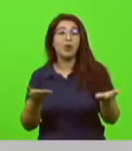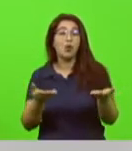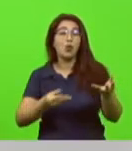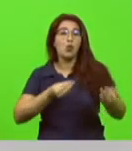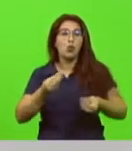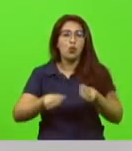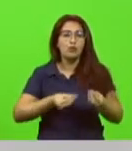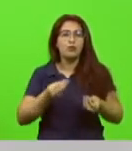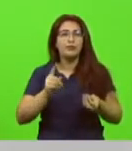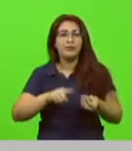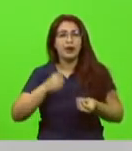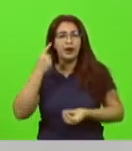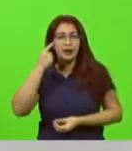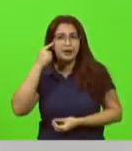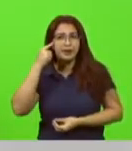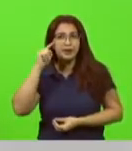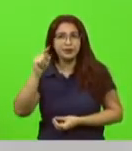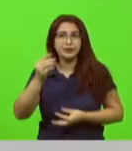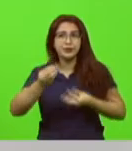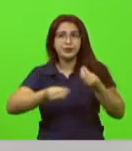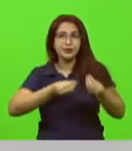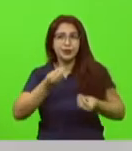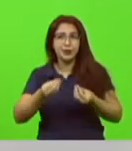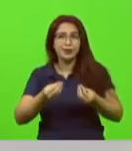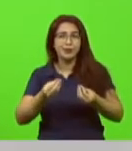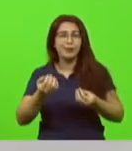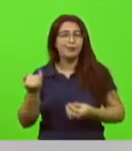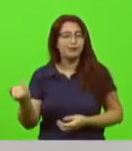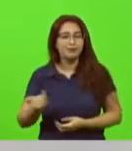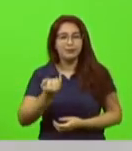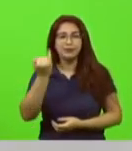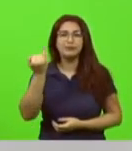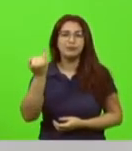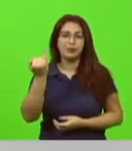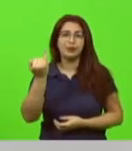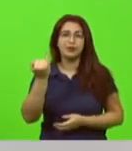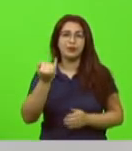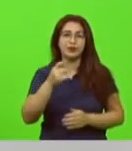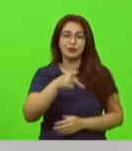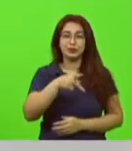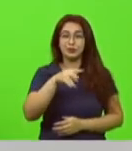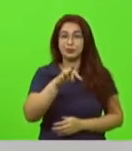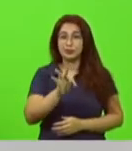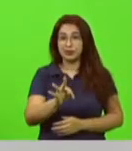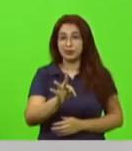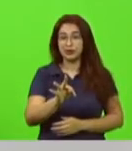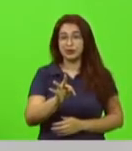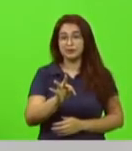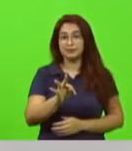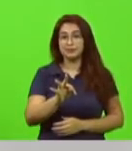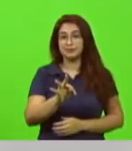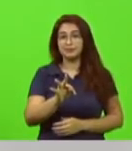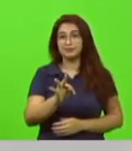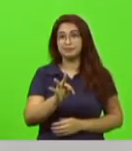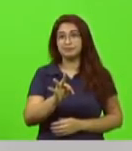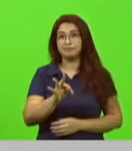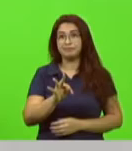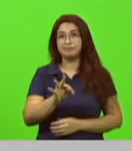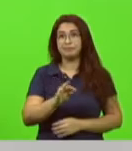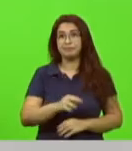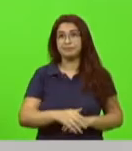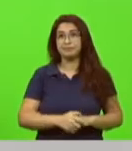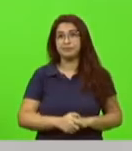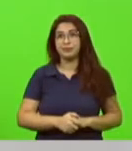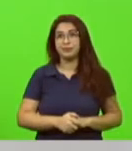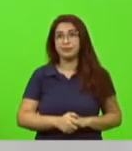deputado, é um dia extremamente importante. Nós, do Partido dos Trabalhadores, sendo o maior partido da